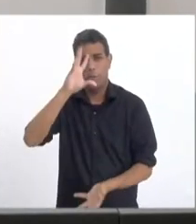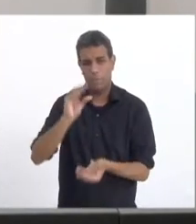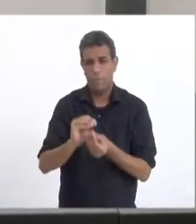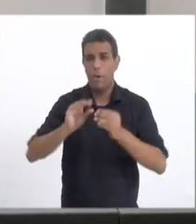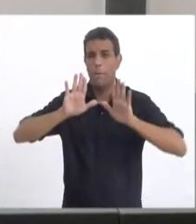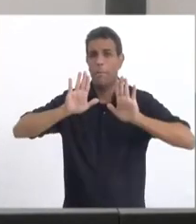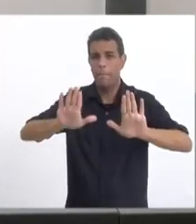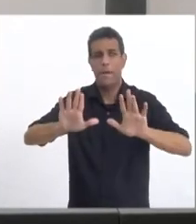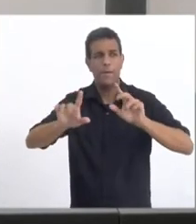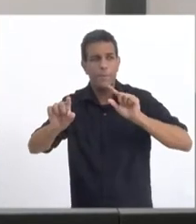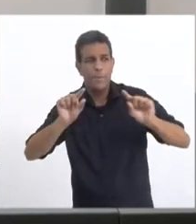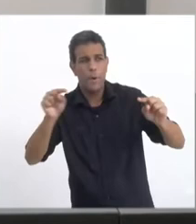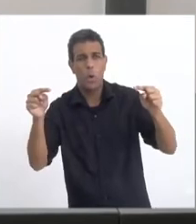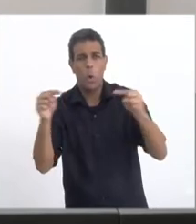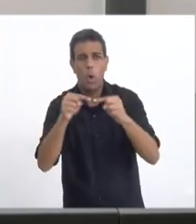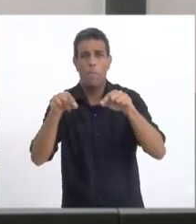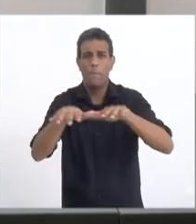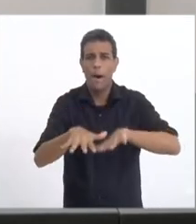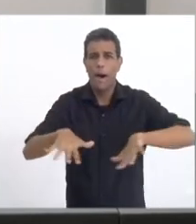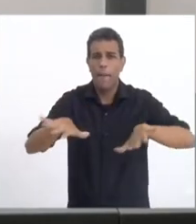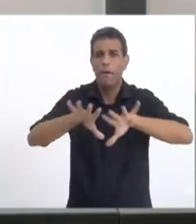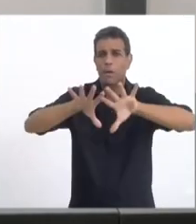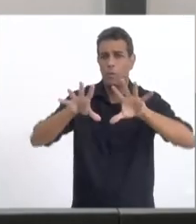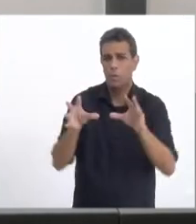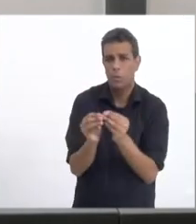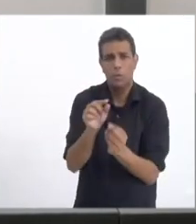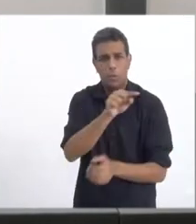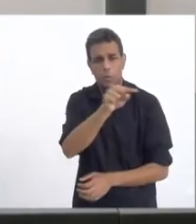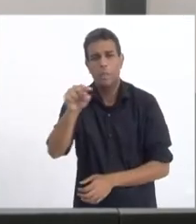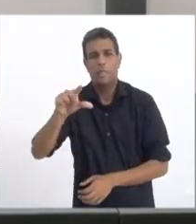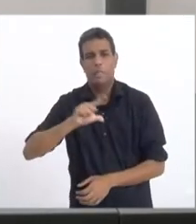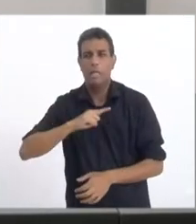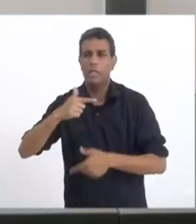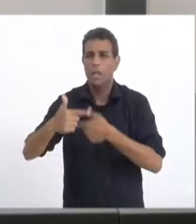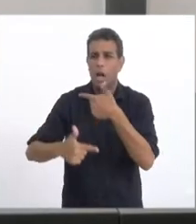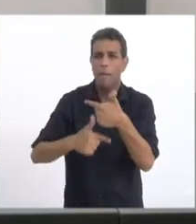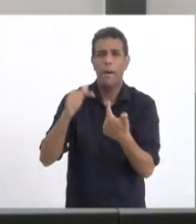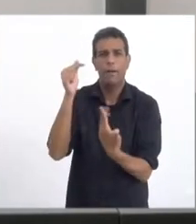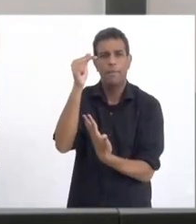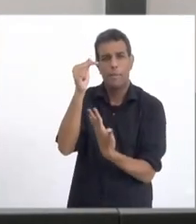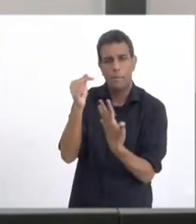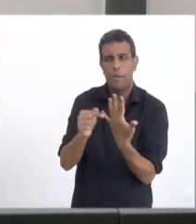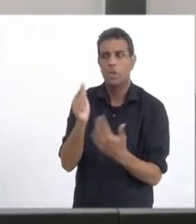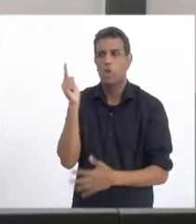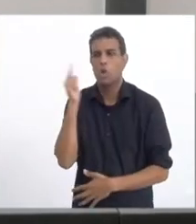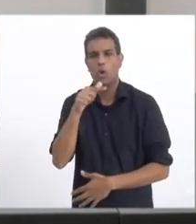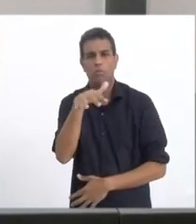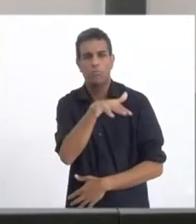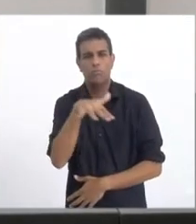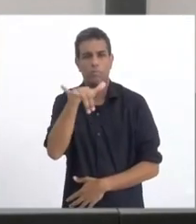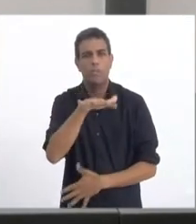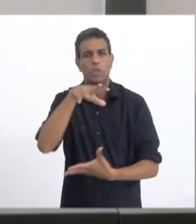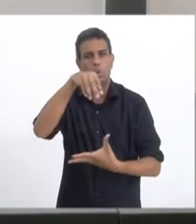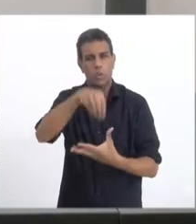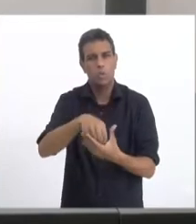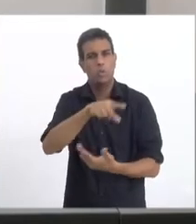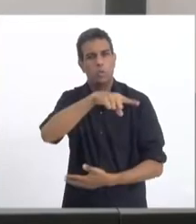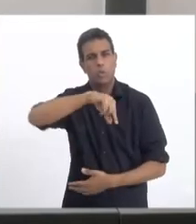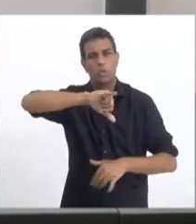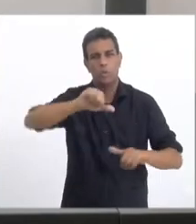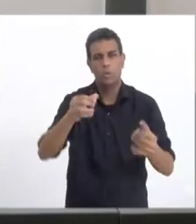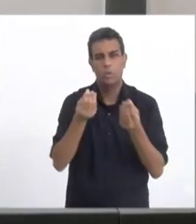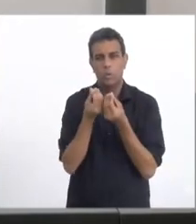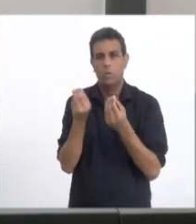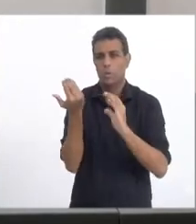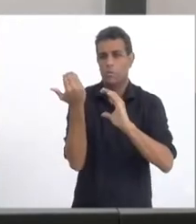mas diante do parecer técnico, diante do parecer que vocês têm se colocado aqui na nossa reunião, na nossa audiência, vocês podem também